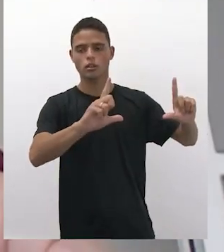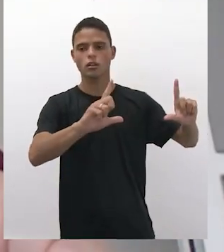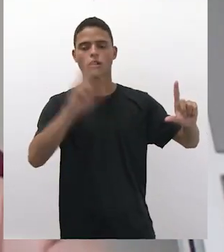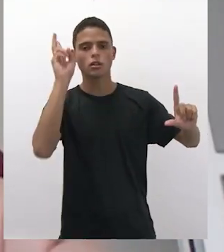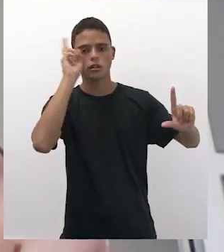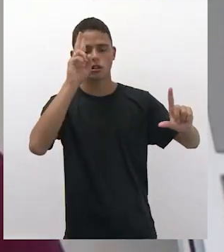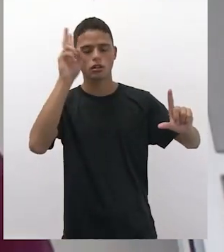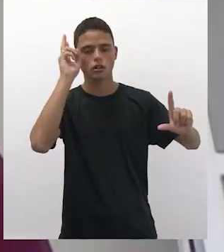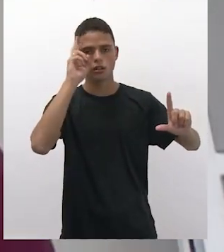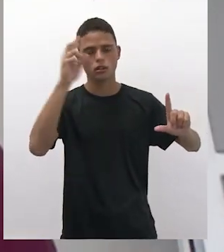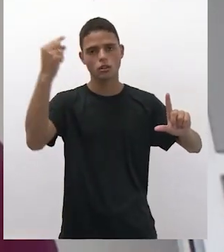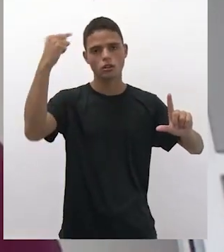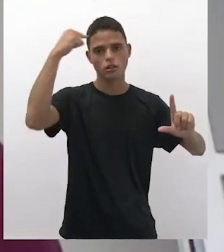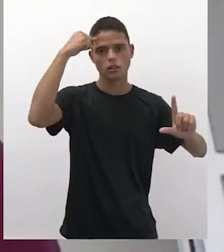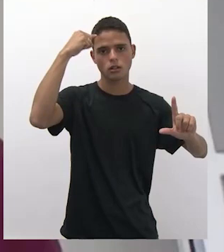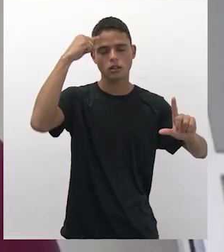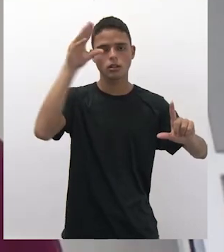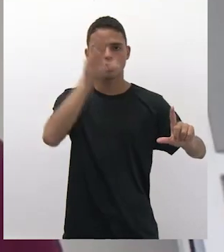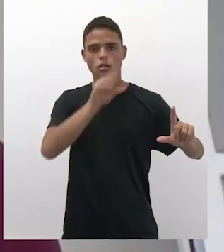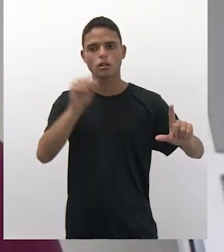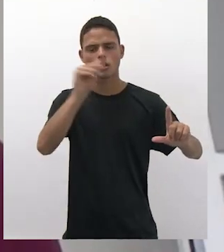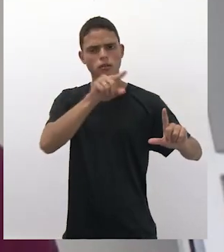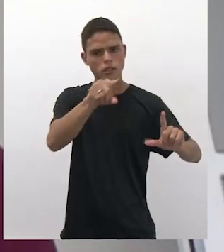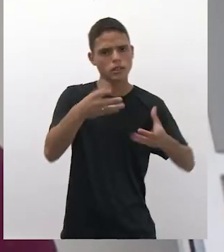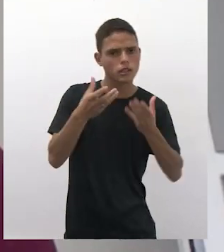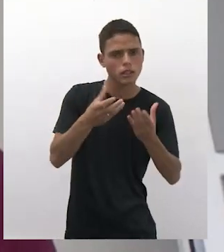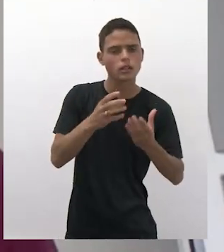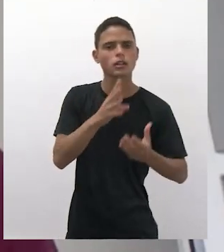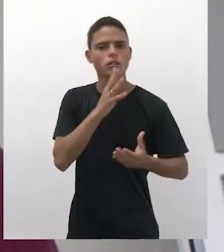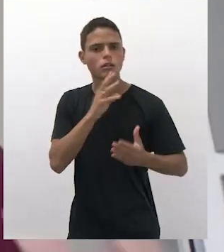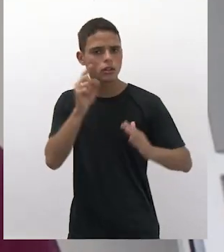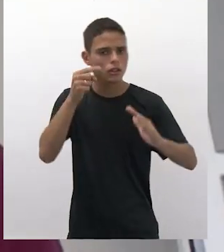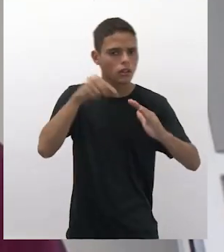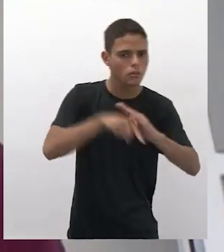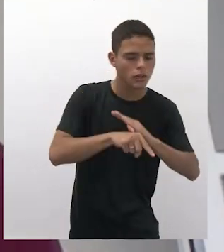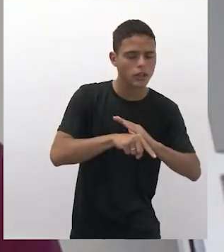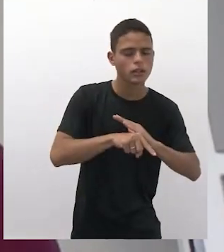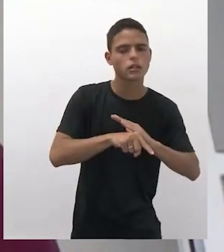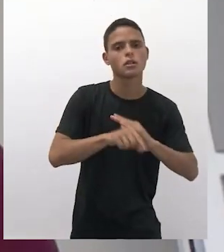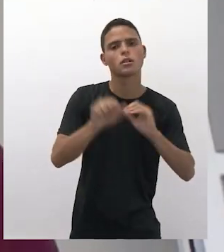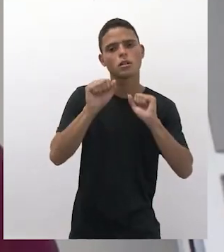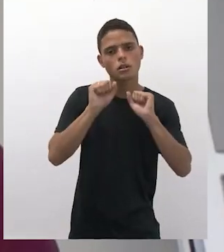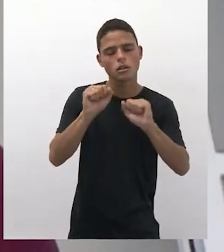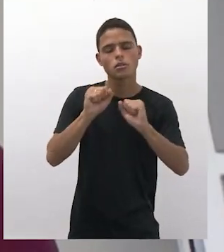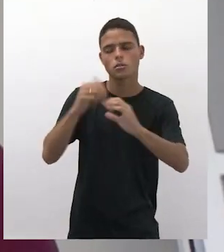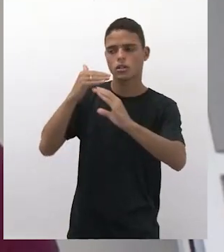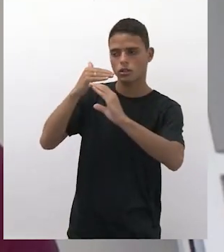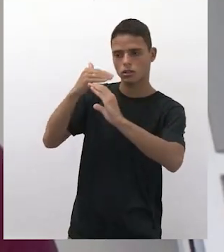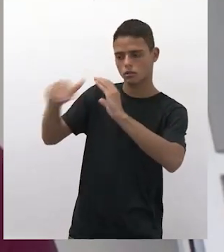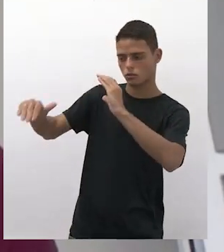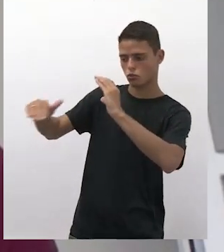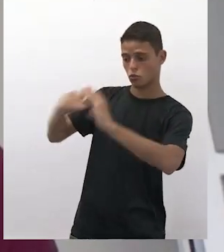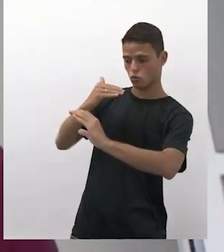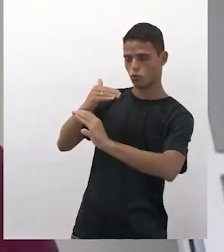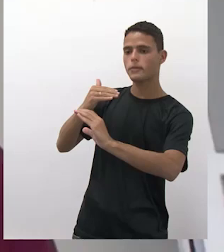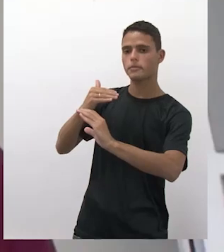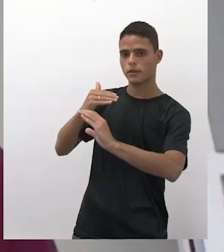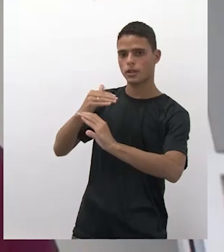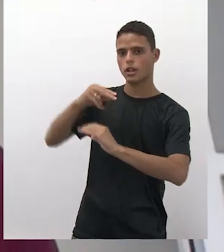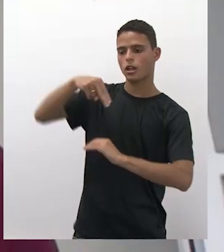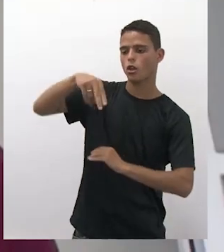oral. E se você quiser conhecer mais, escreva para o nosso e-mail, né? É núcleo